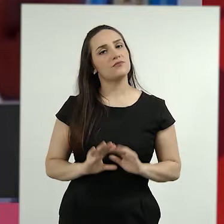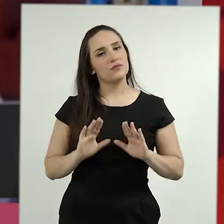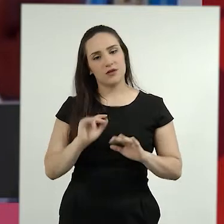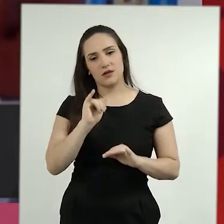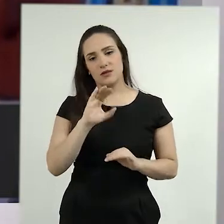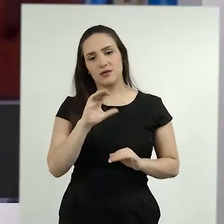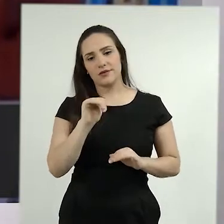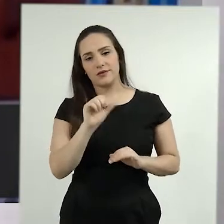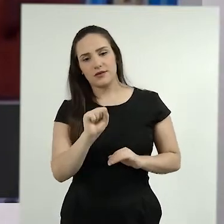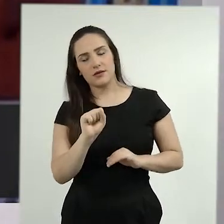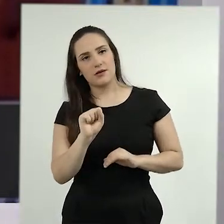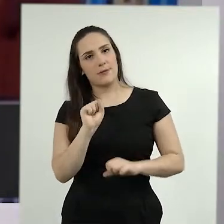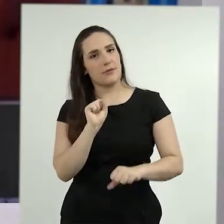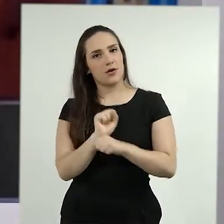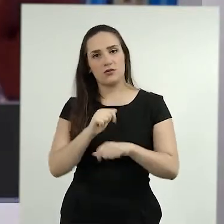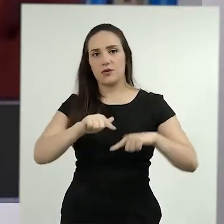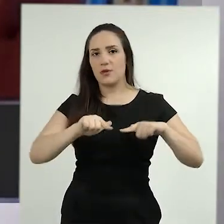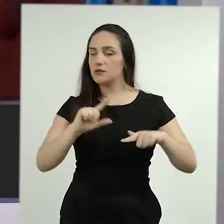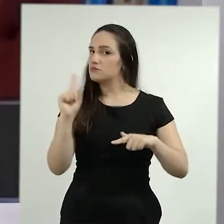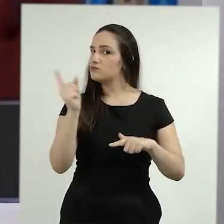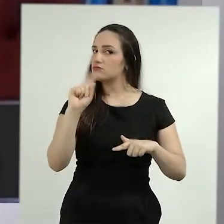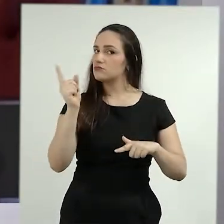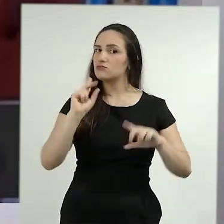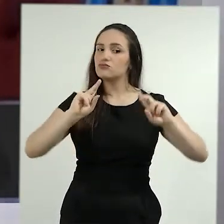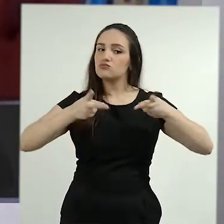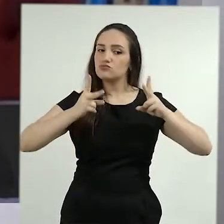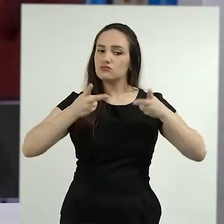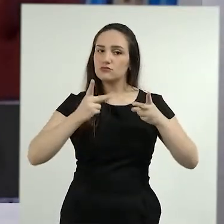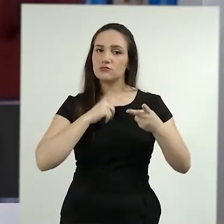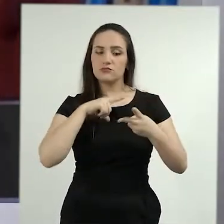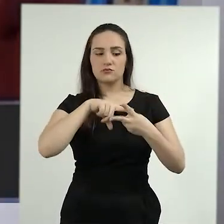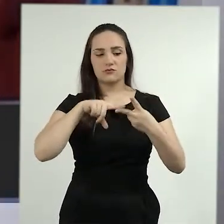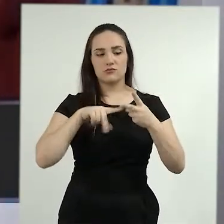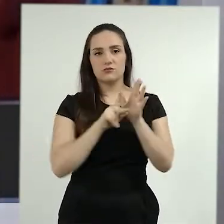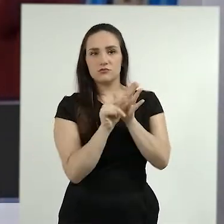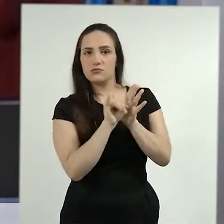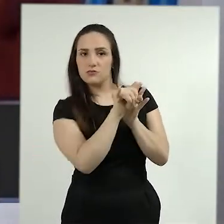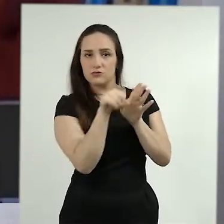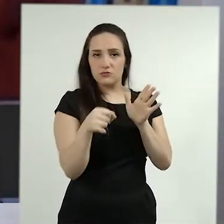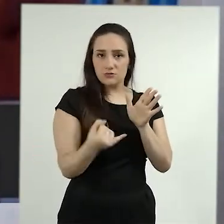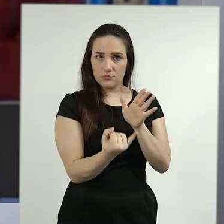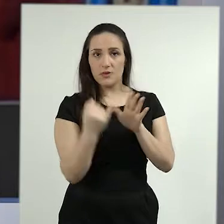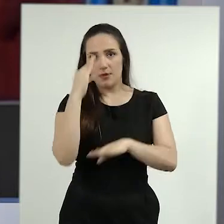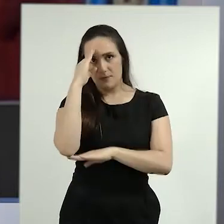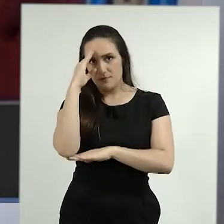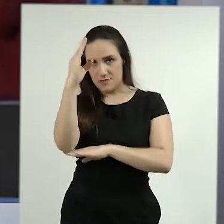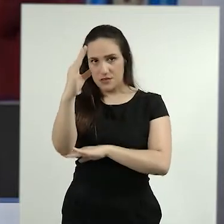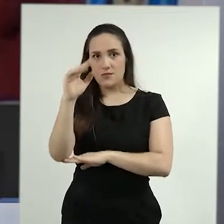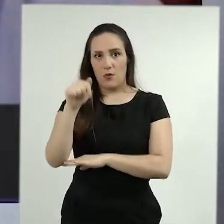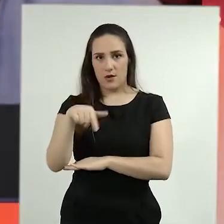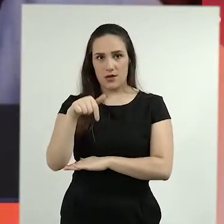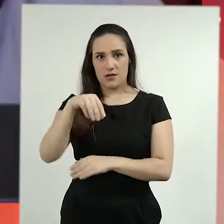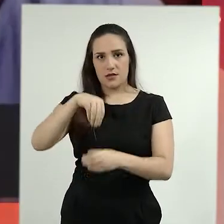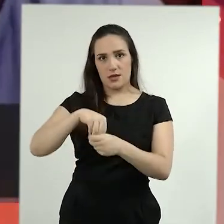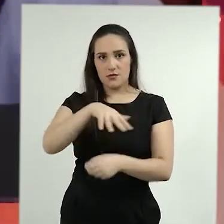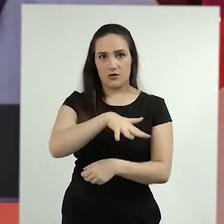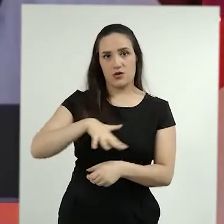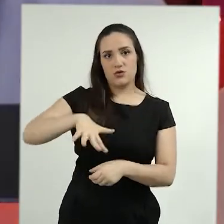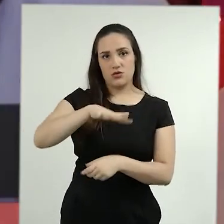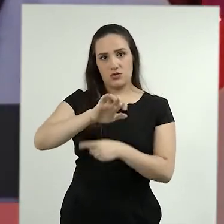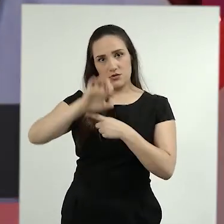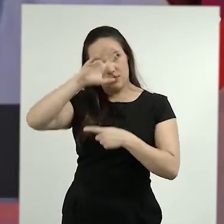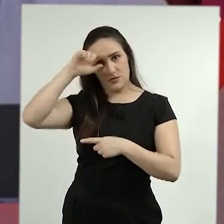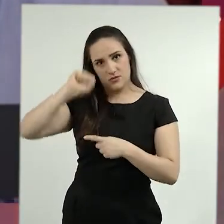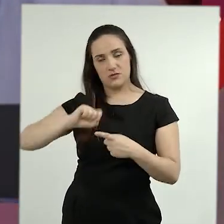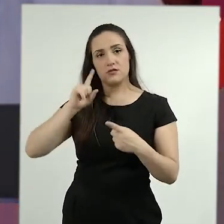Nós não paramos, o ICAS não parou as atividades, nós continuamos, nós temos 2 projetos principais de atuação